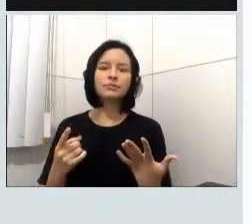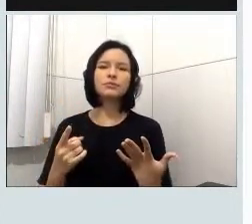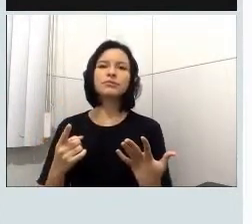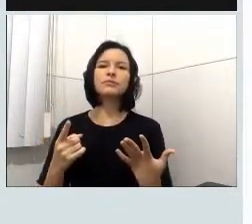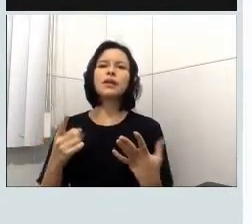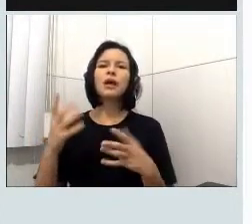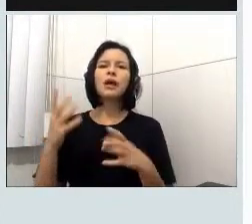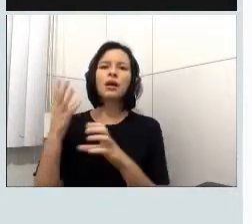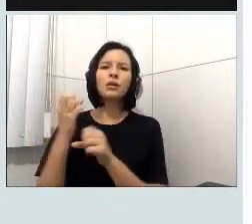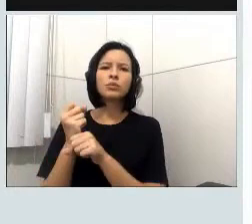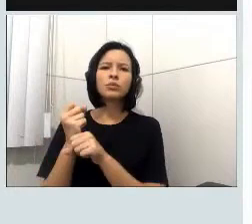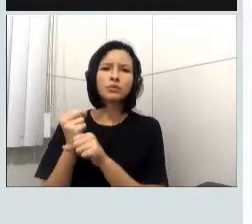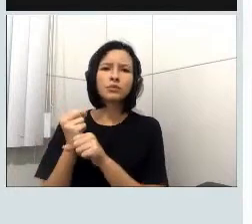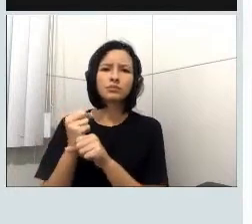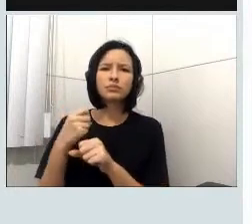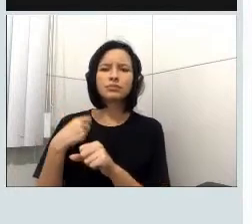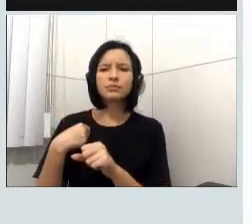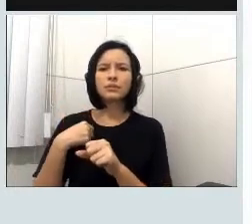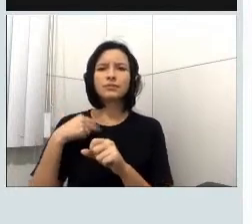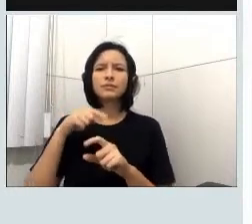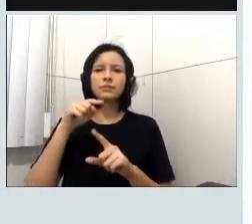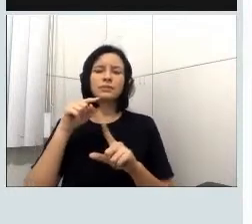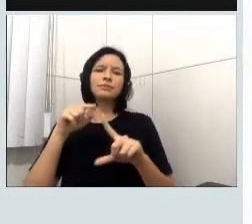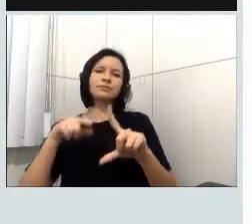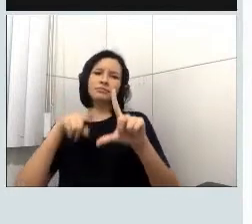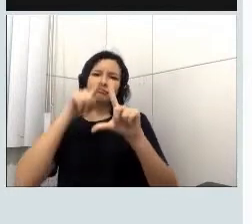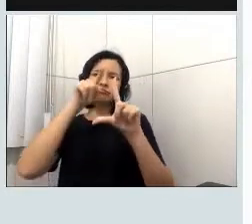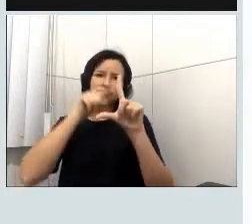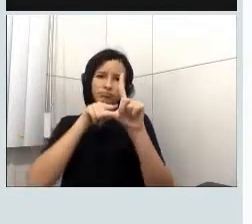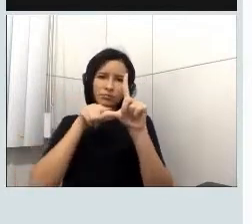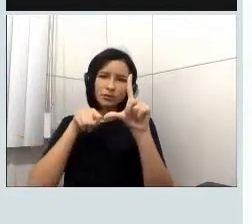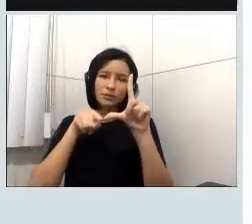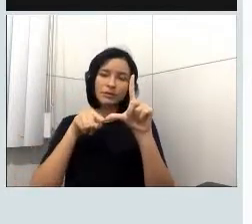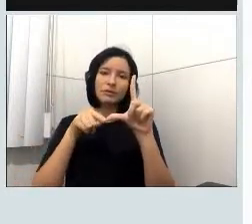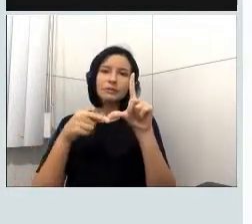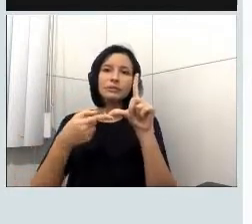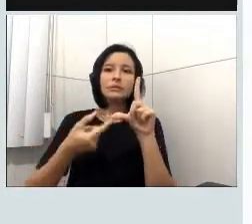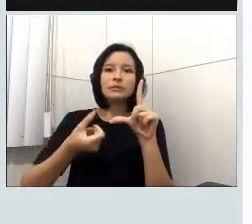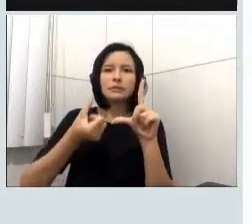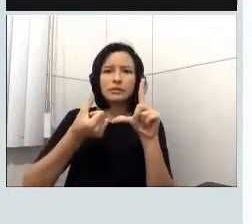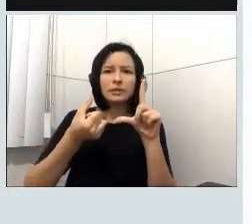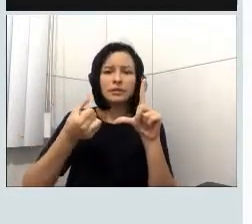área de um triângulo equilátero com lado de 6 centímetros, certo?